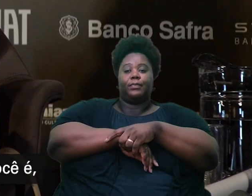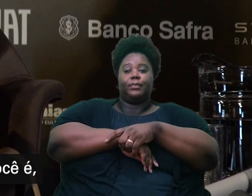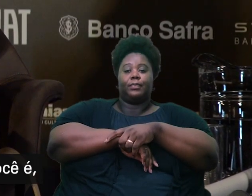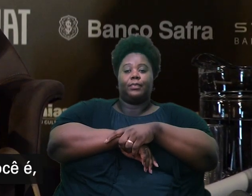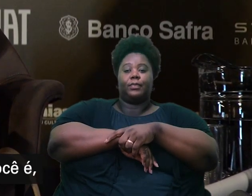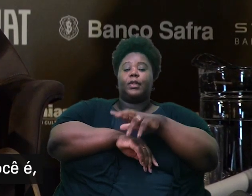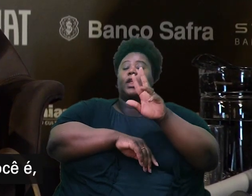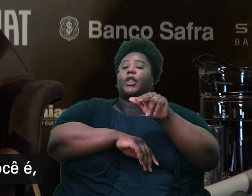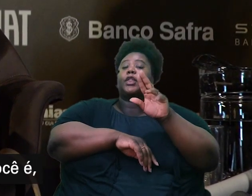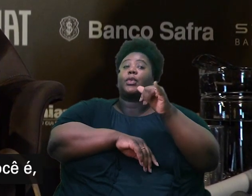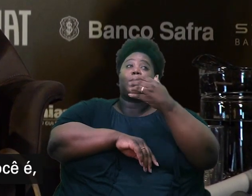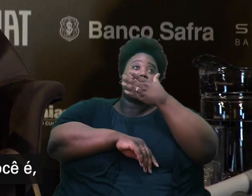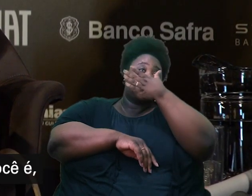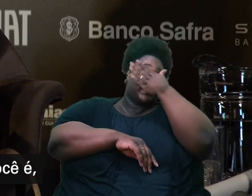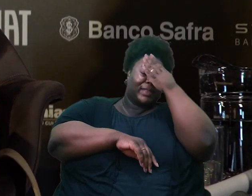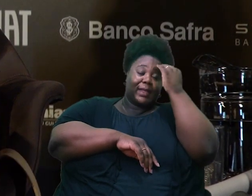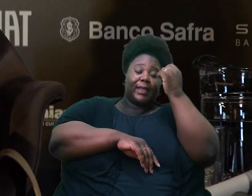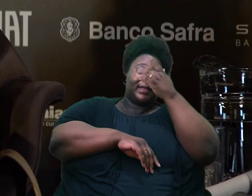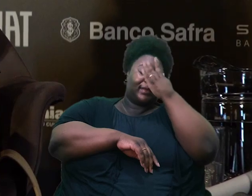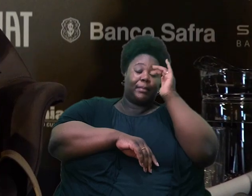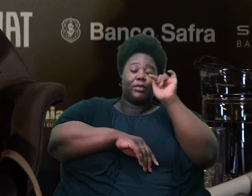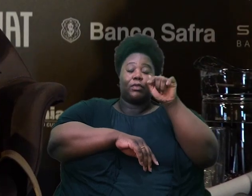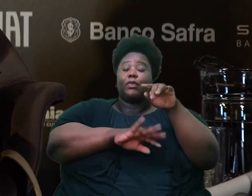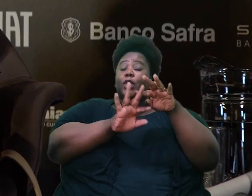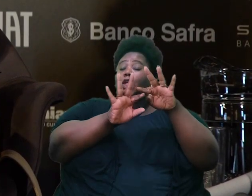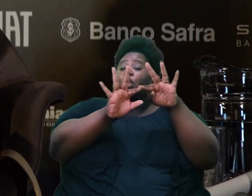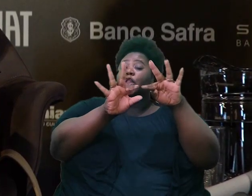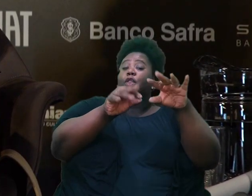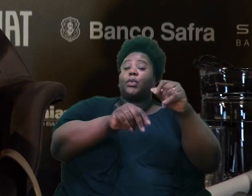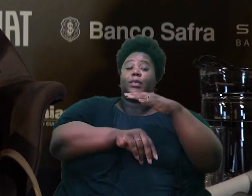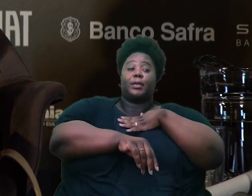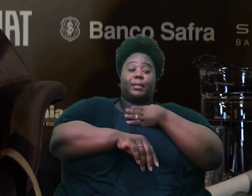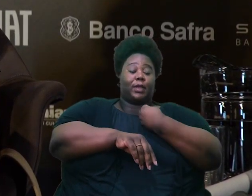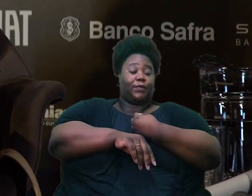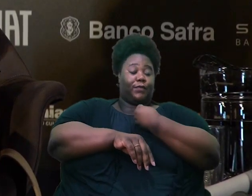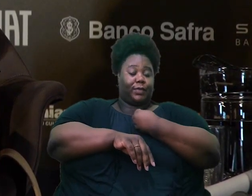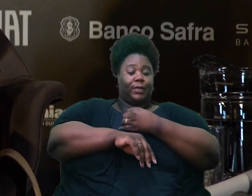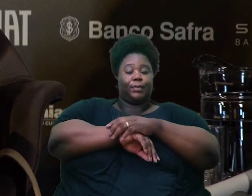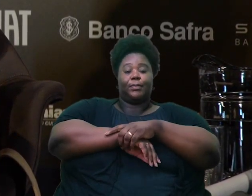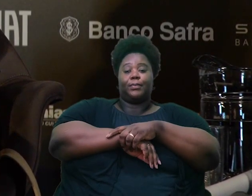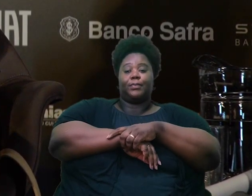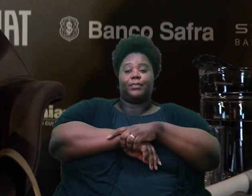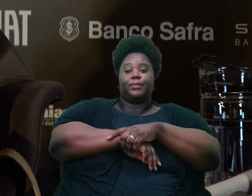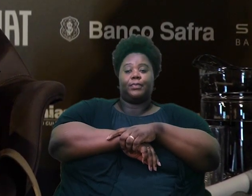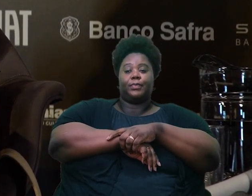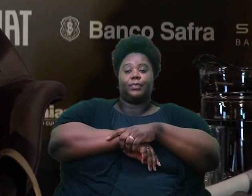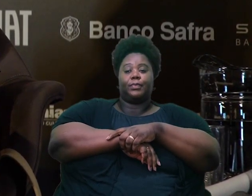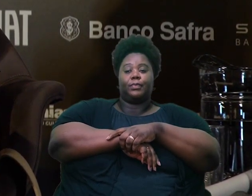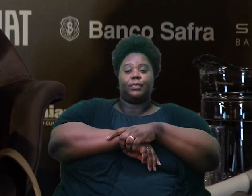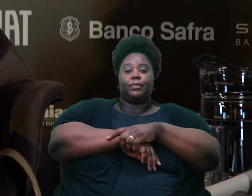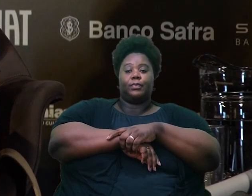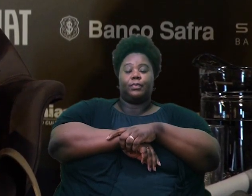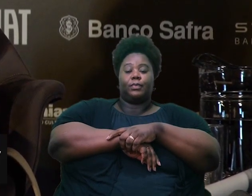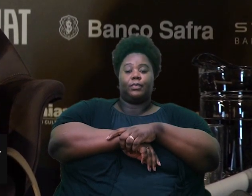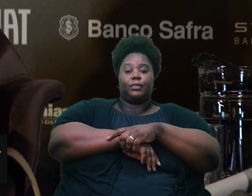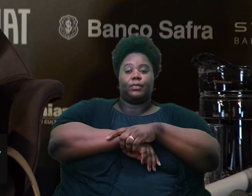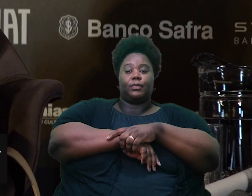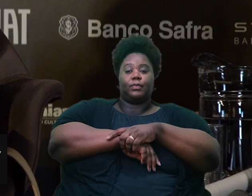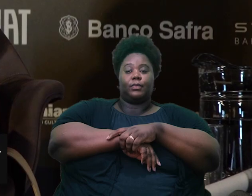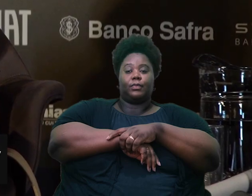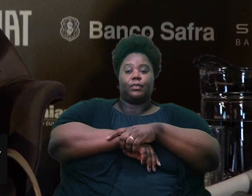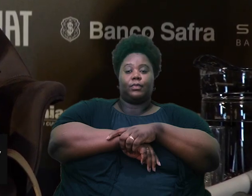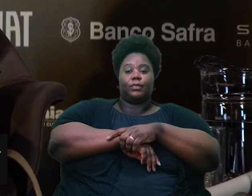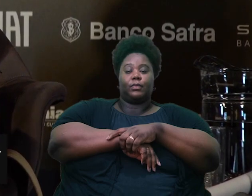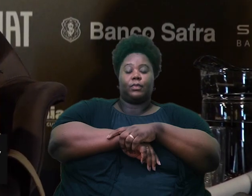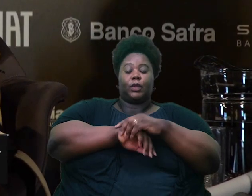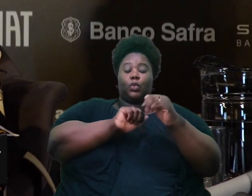Esse nunca se esqueça de quem você é, em toda a minha vida, né? Aliada ao exemplo